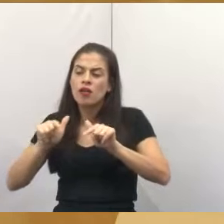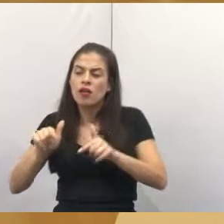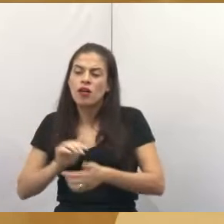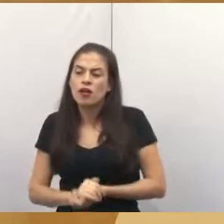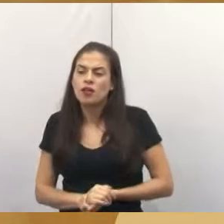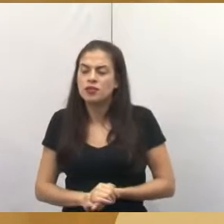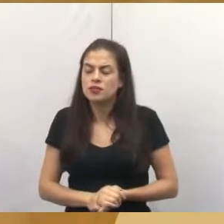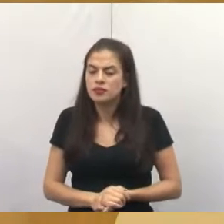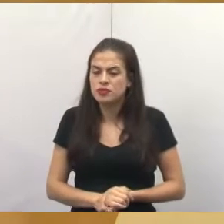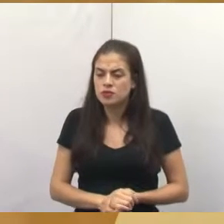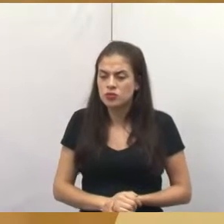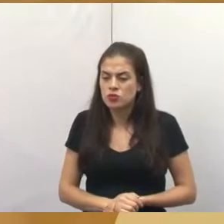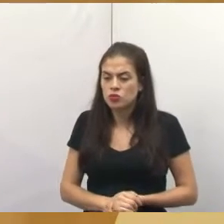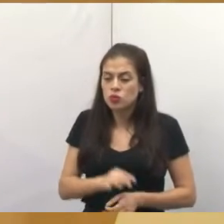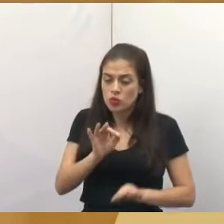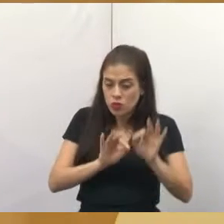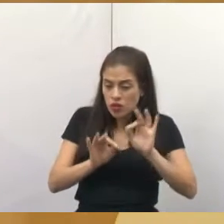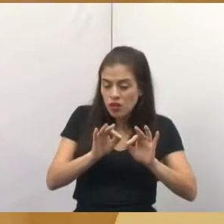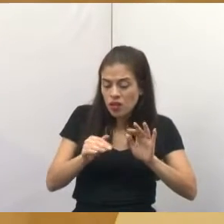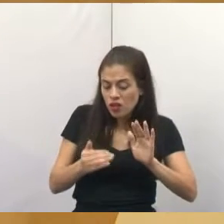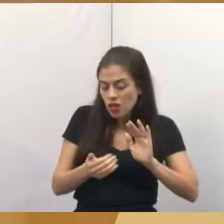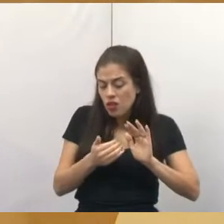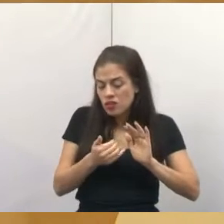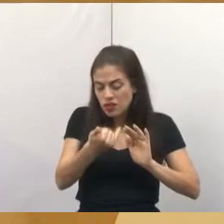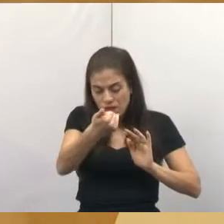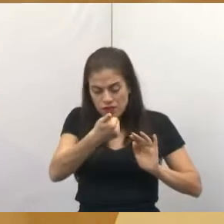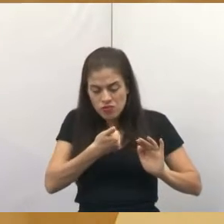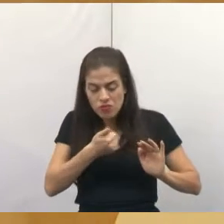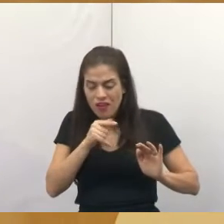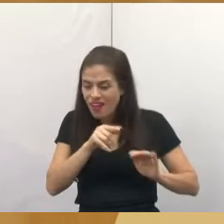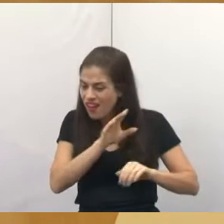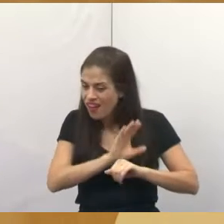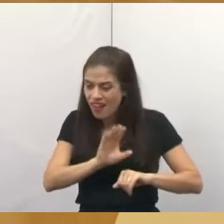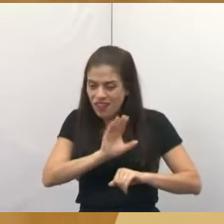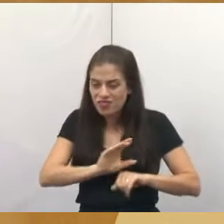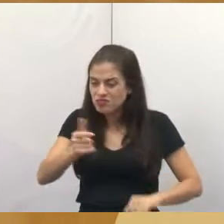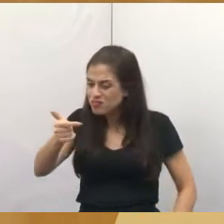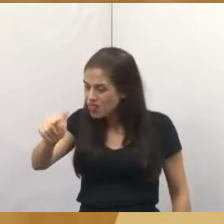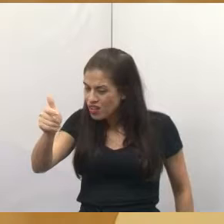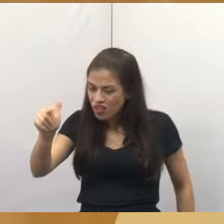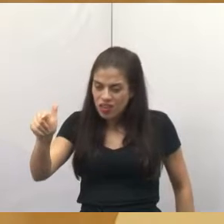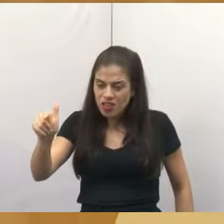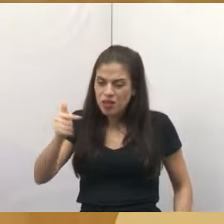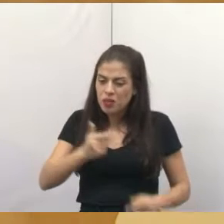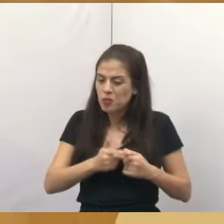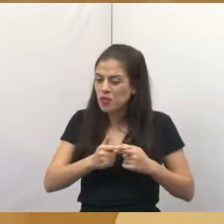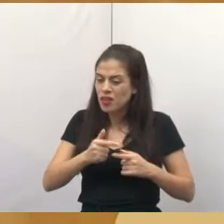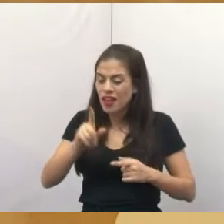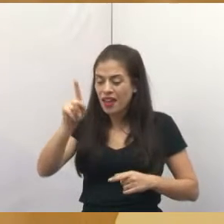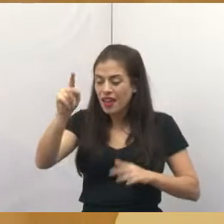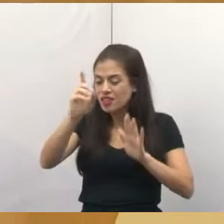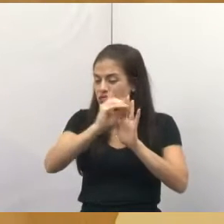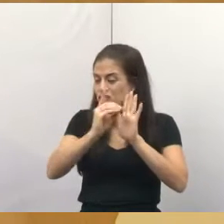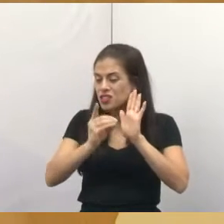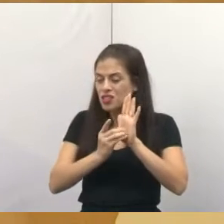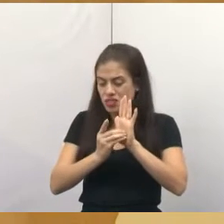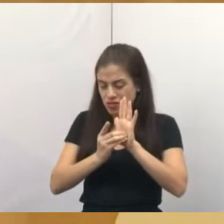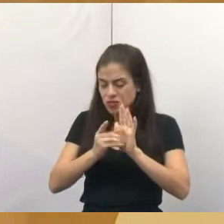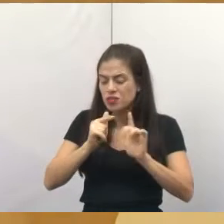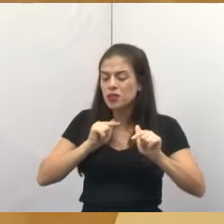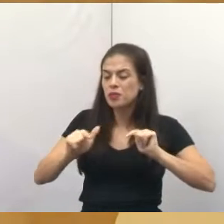porque é direito do vereador. Então, para você ver que nós temos que tomar muito cuidado com aquilo que a gente